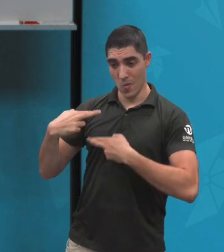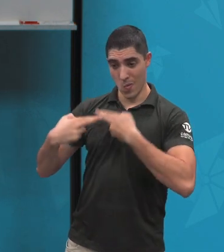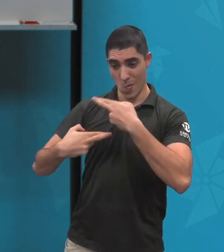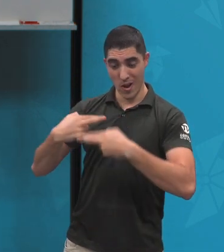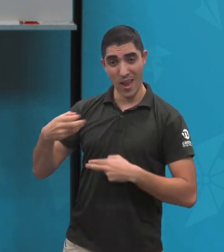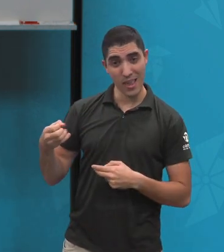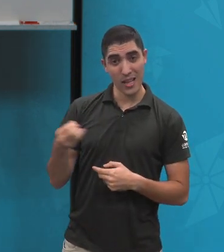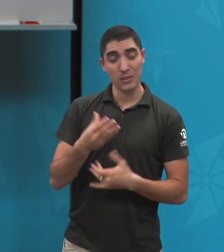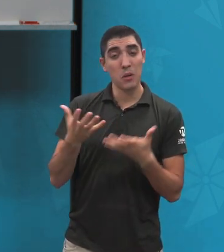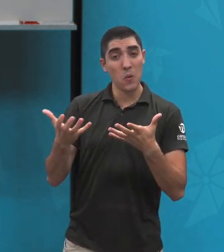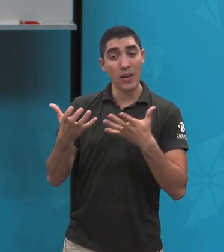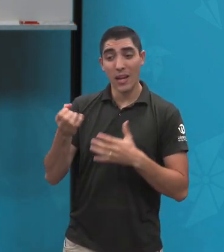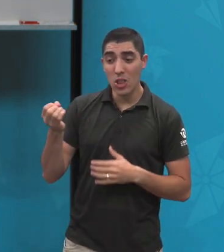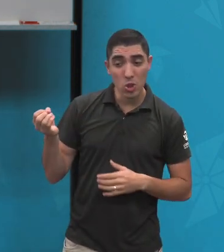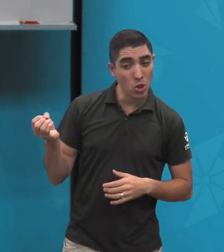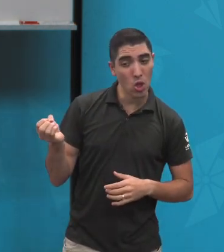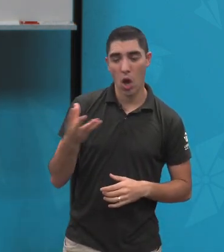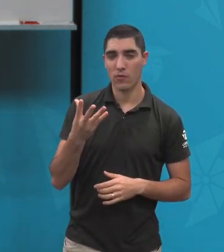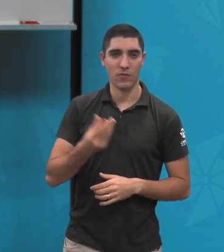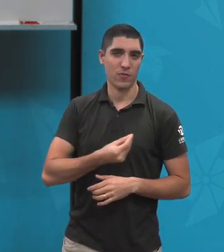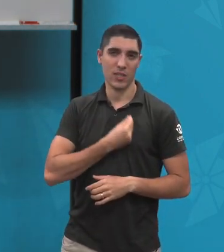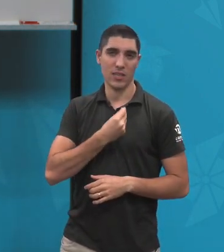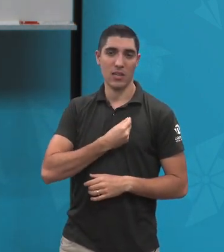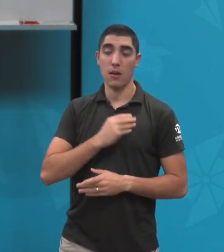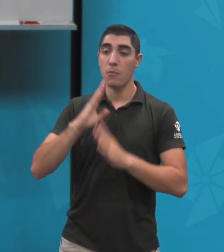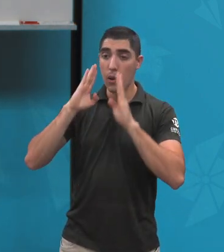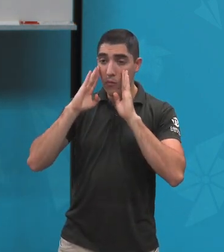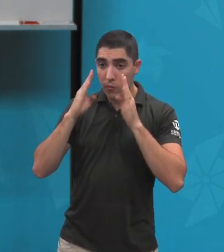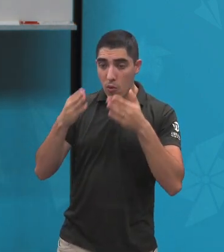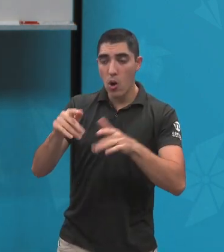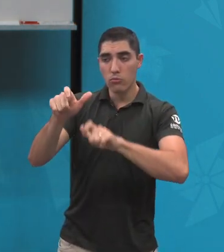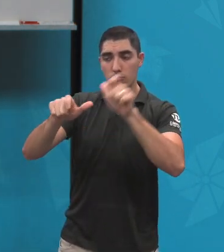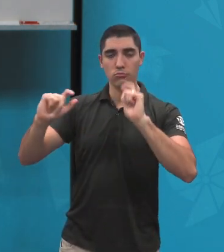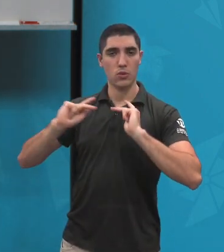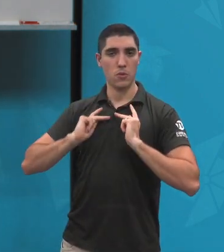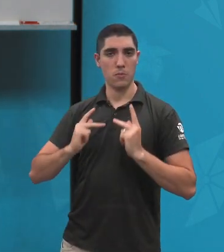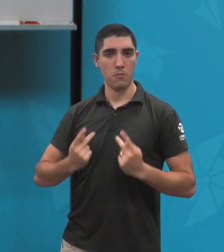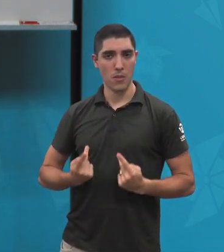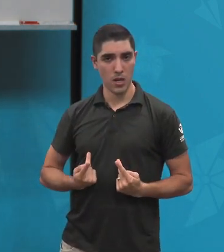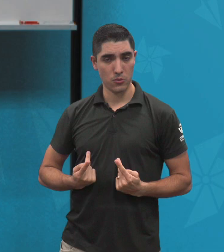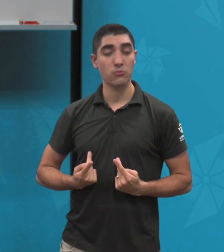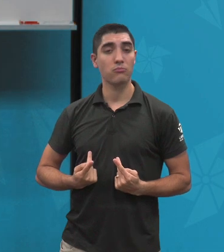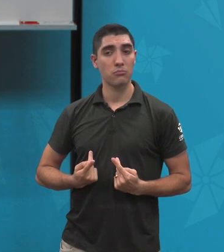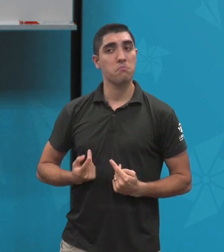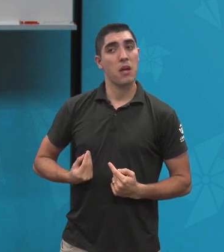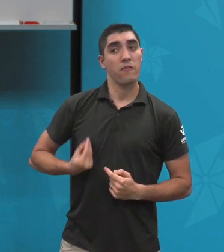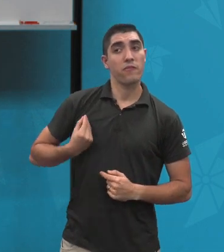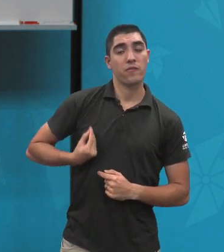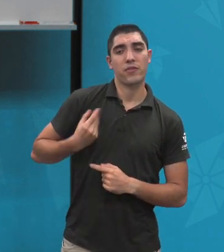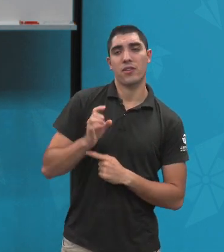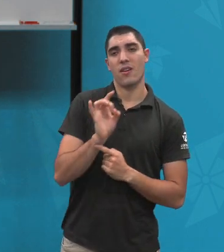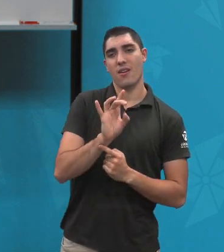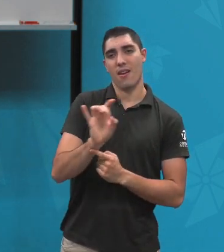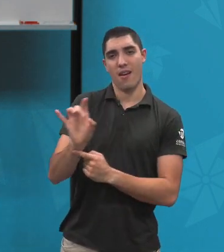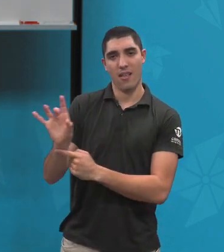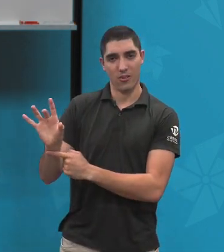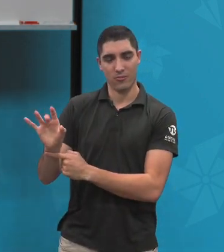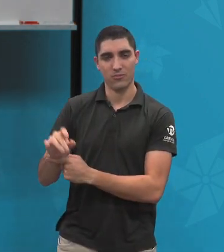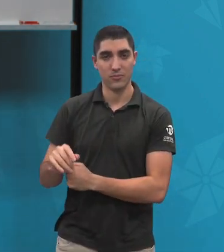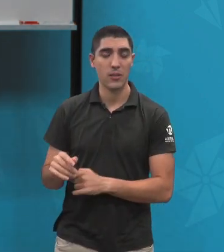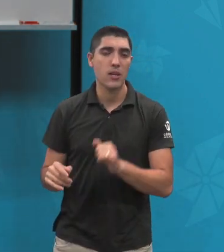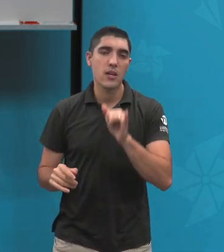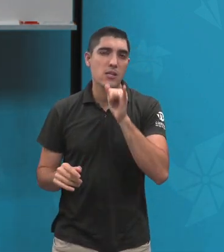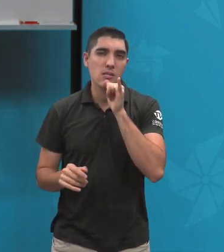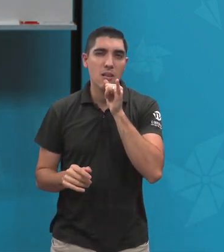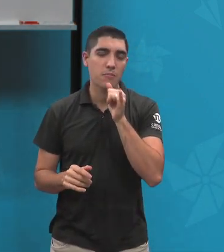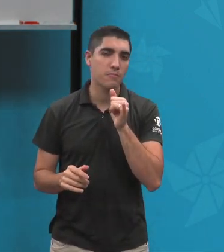Renascimento, daquilo que se chama ser humano, da aventura da vida humana neste mundo,